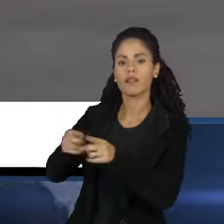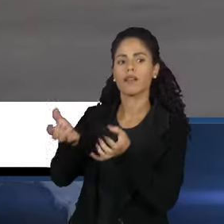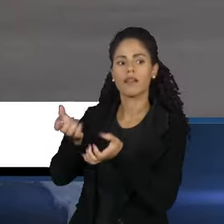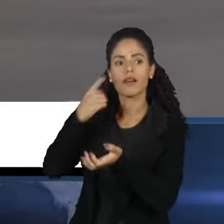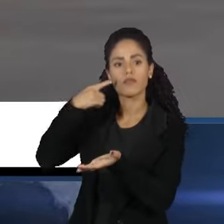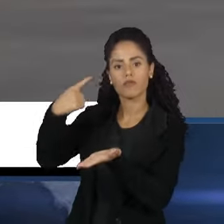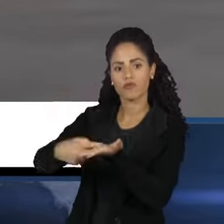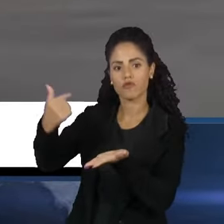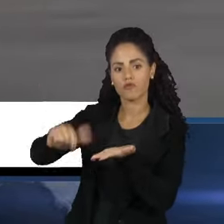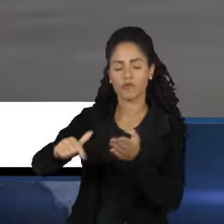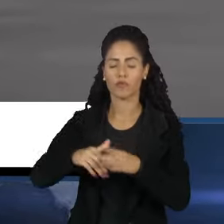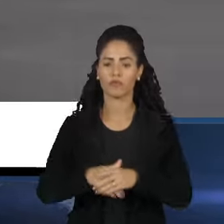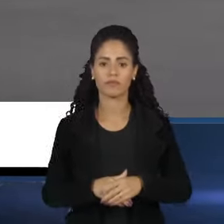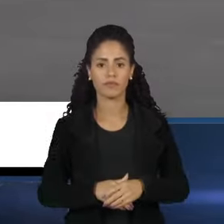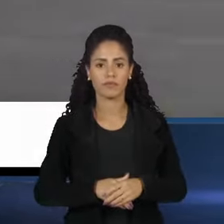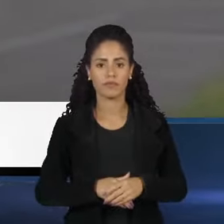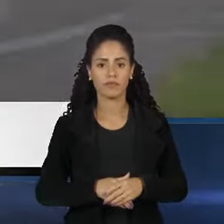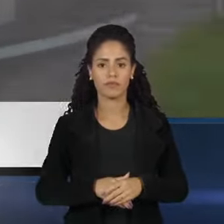Biden.